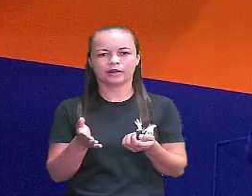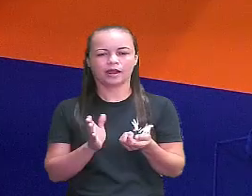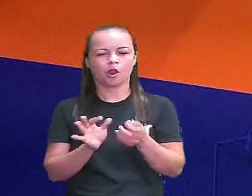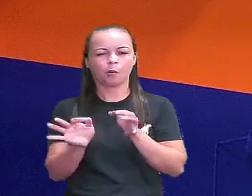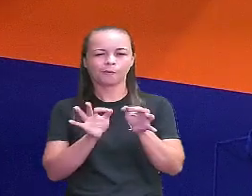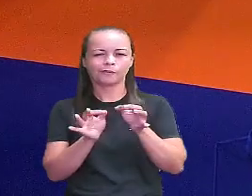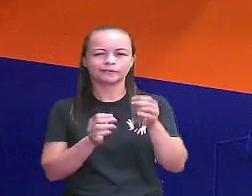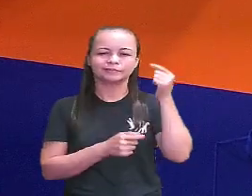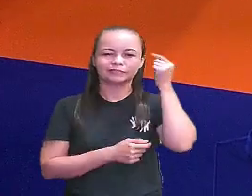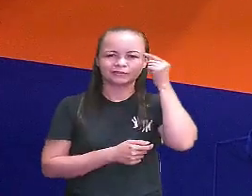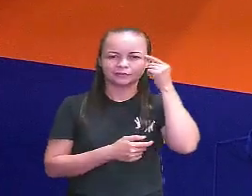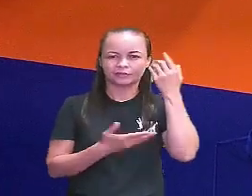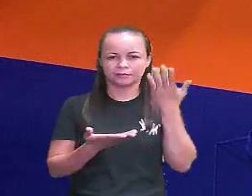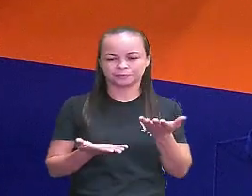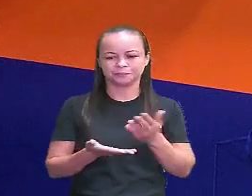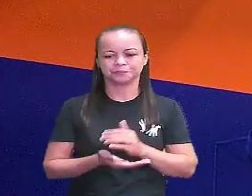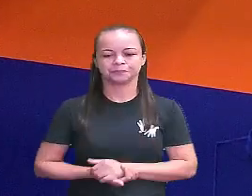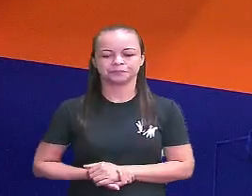certo?